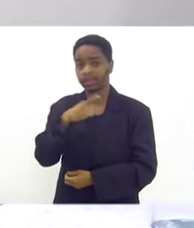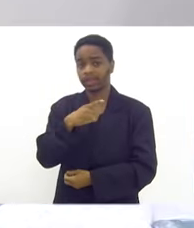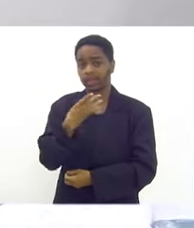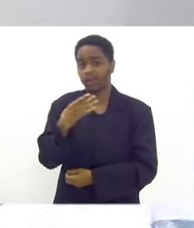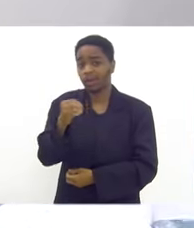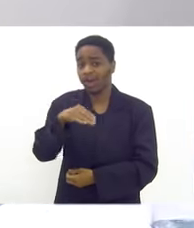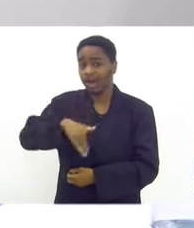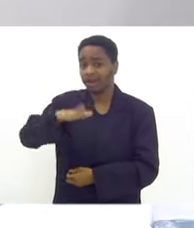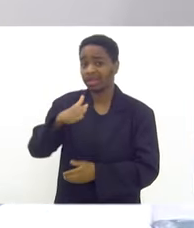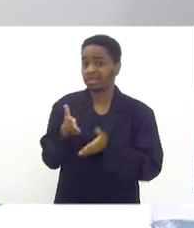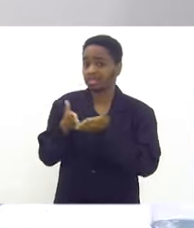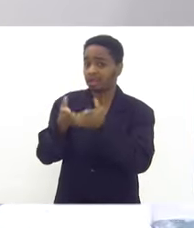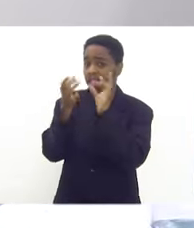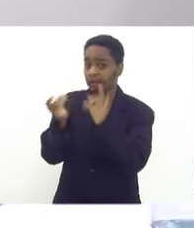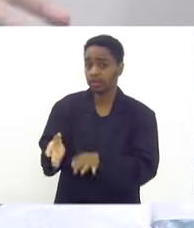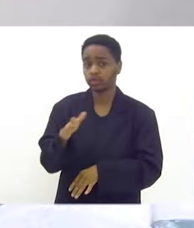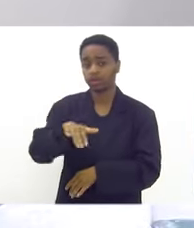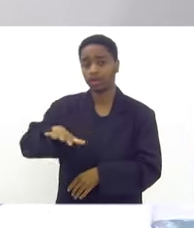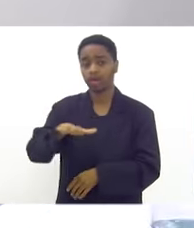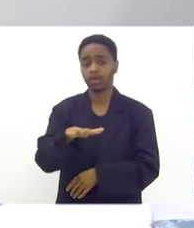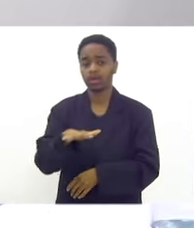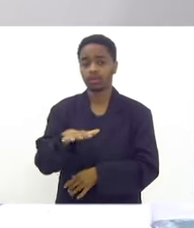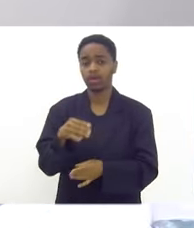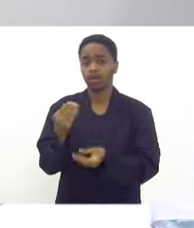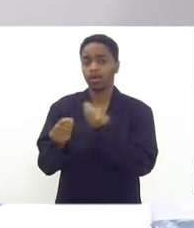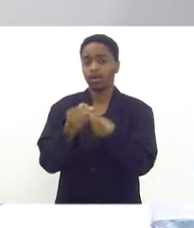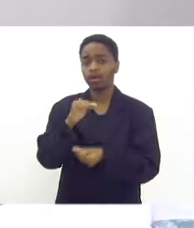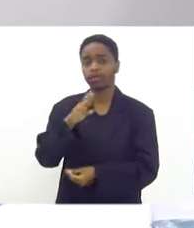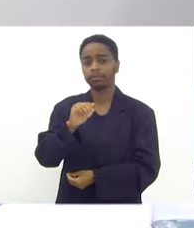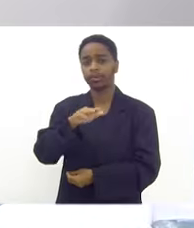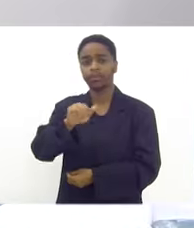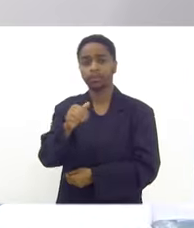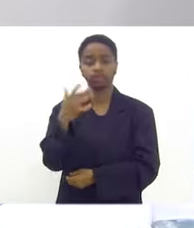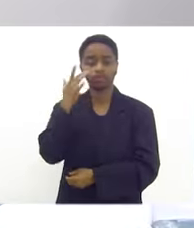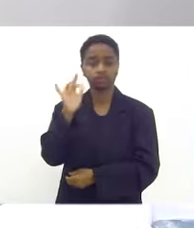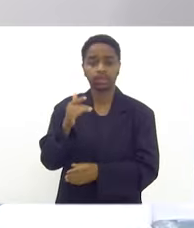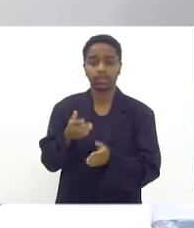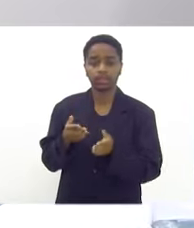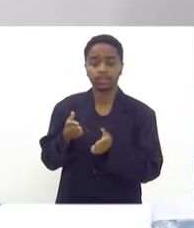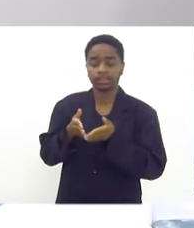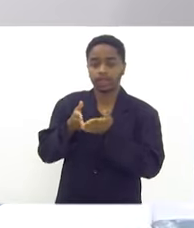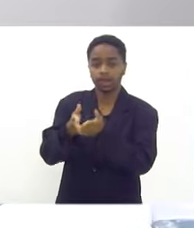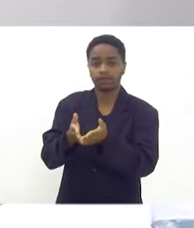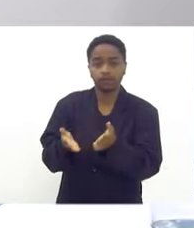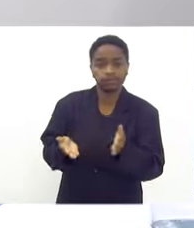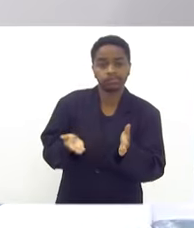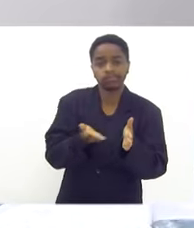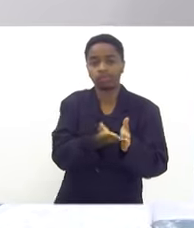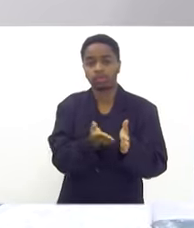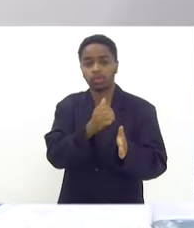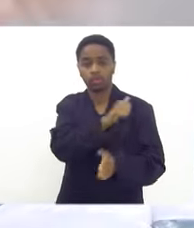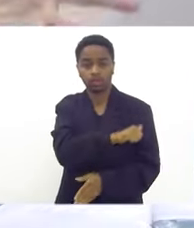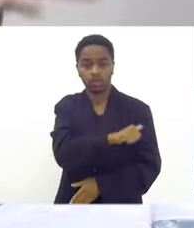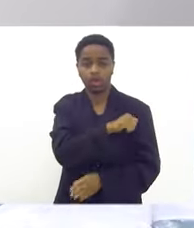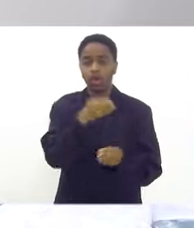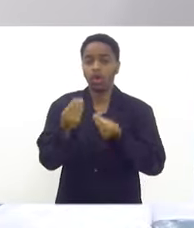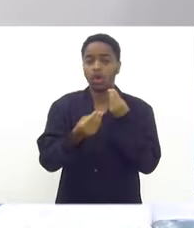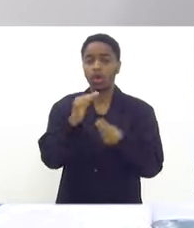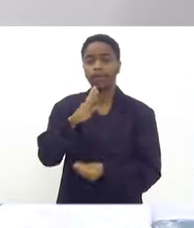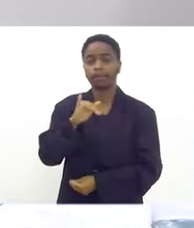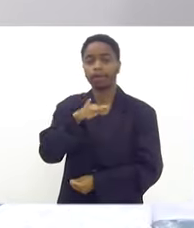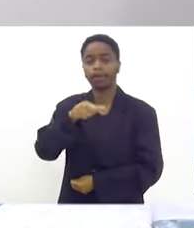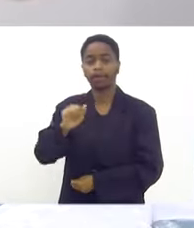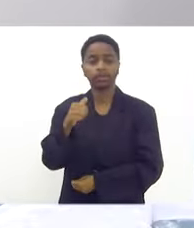abandonadas Bel de Guanabara como é que o Ibama não toma conhecimento que o navio São Luis tá lá tracado lá na no porto do Rio como é que Ibama não toma